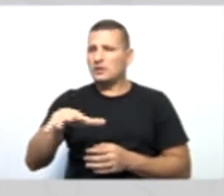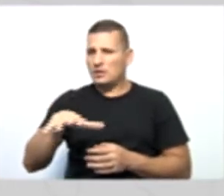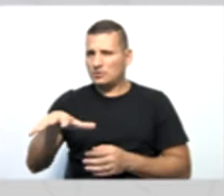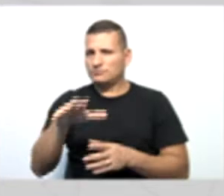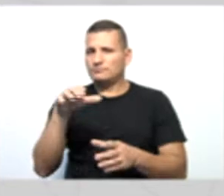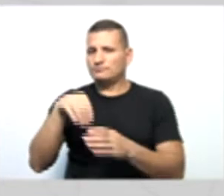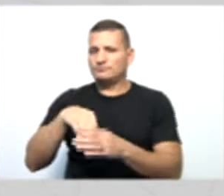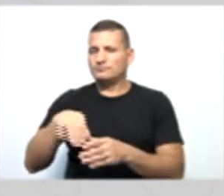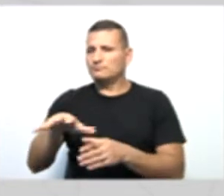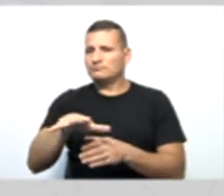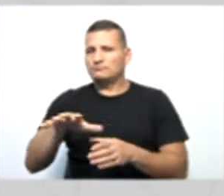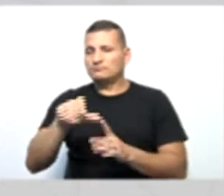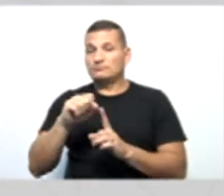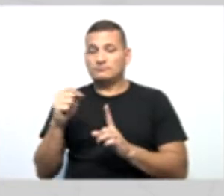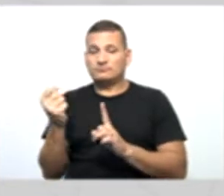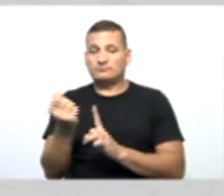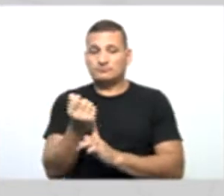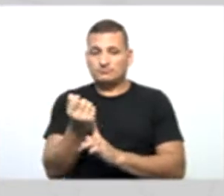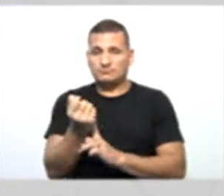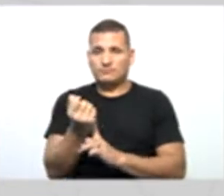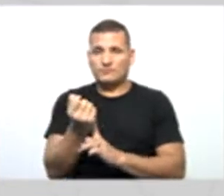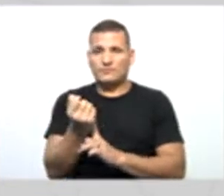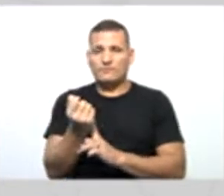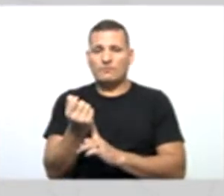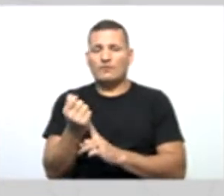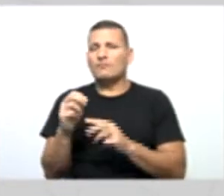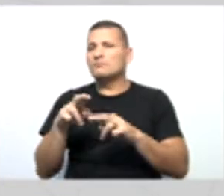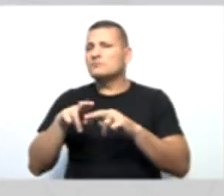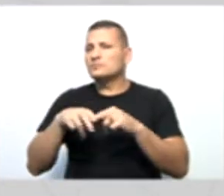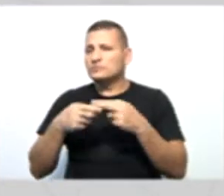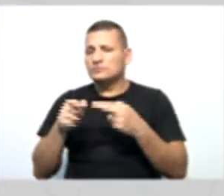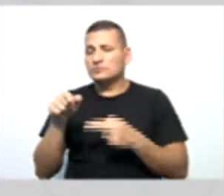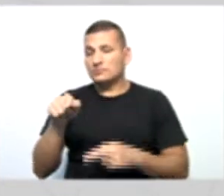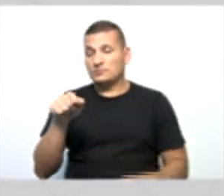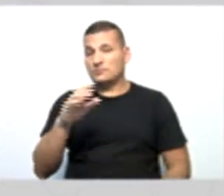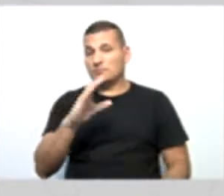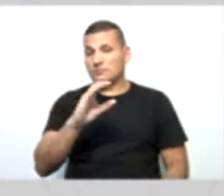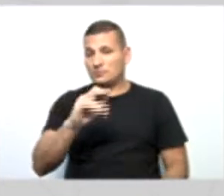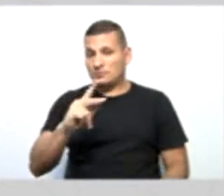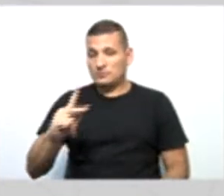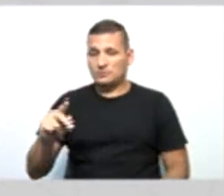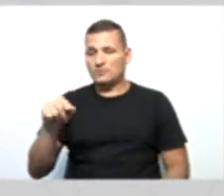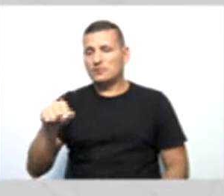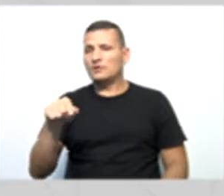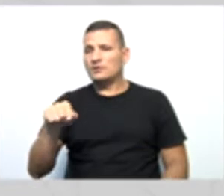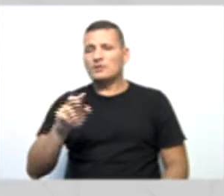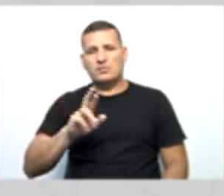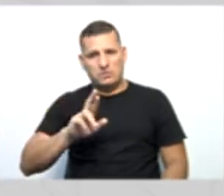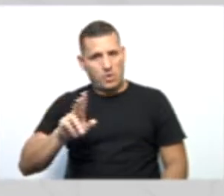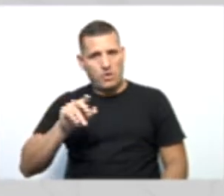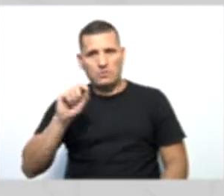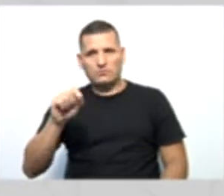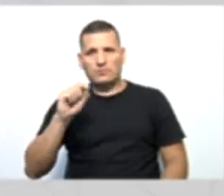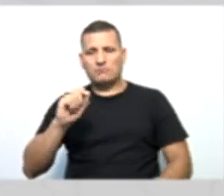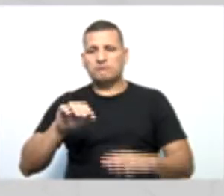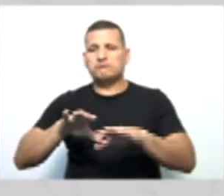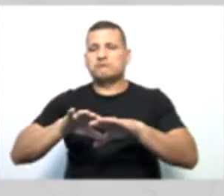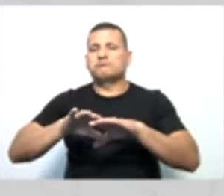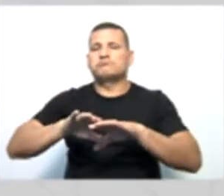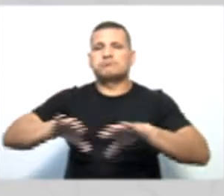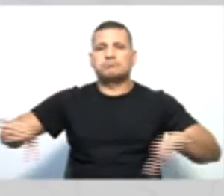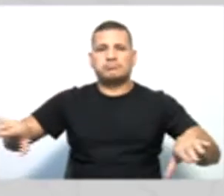inseridas num ambiente social, por isso não devem ser consideradas entidades isoladas, né?